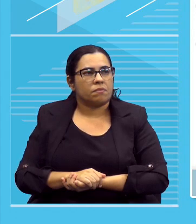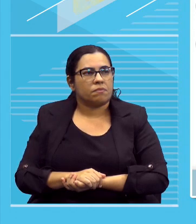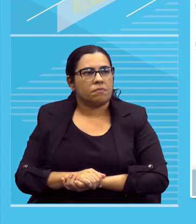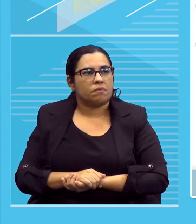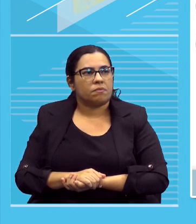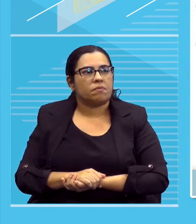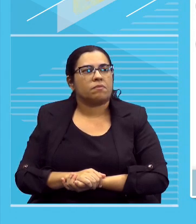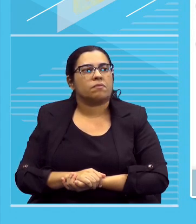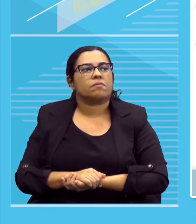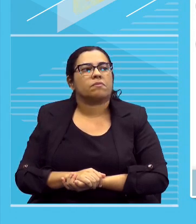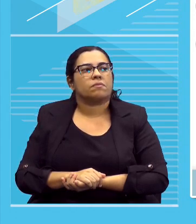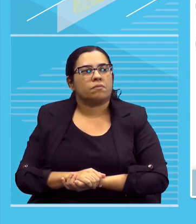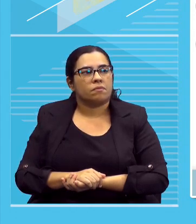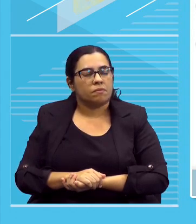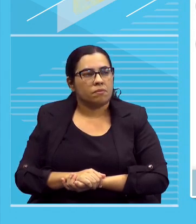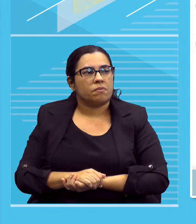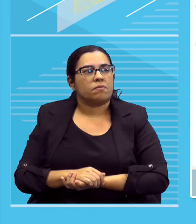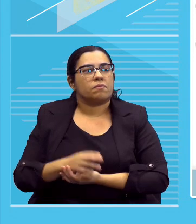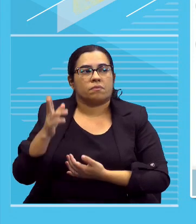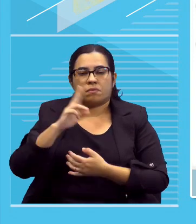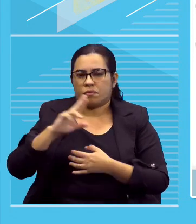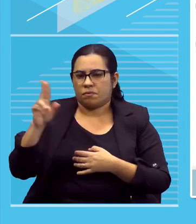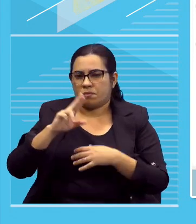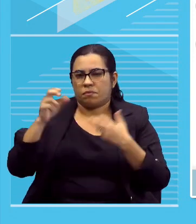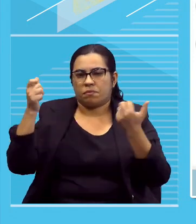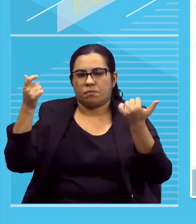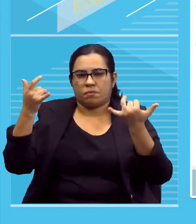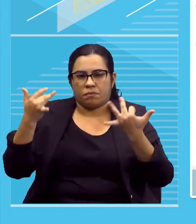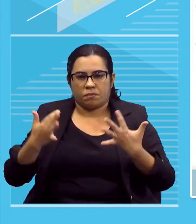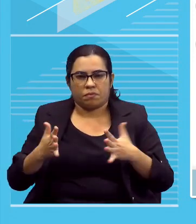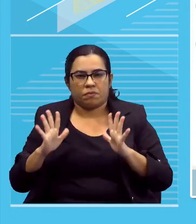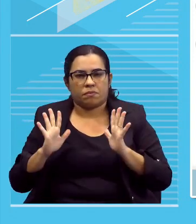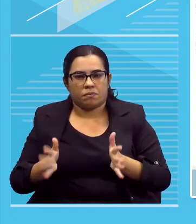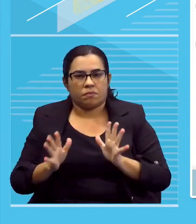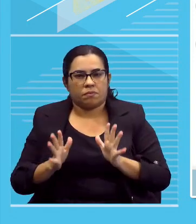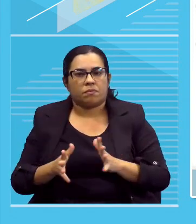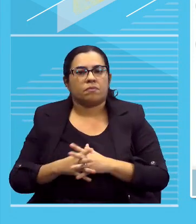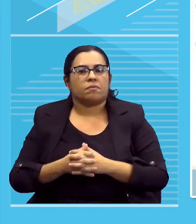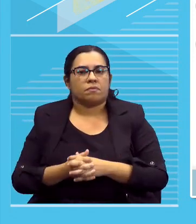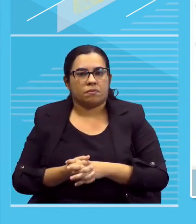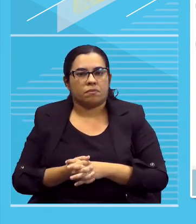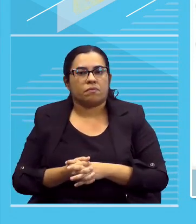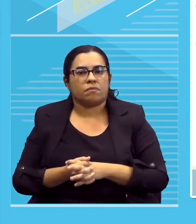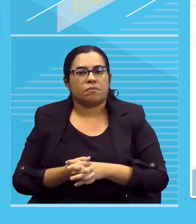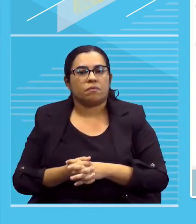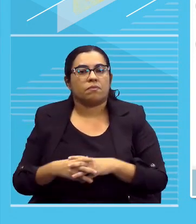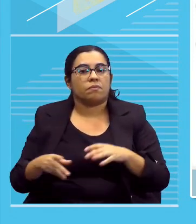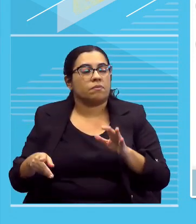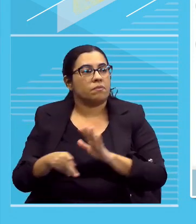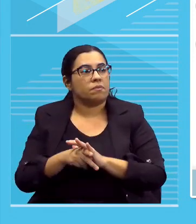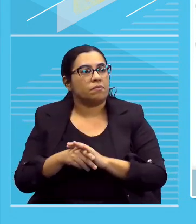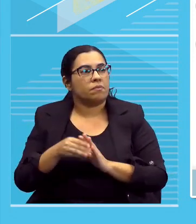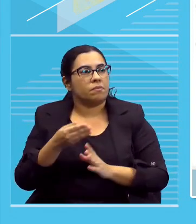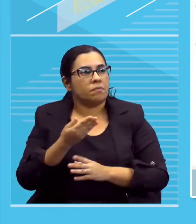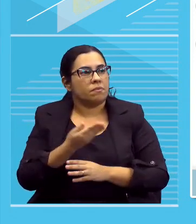a professor o nome de estudo né exatamente o Agro